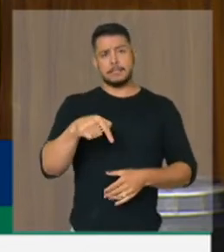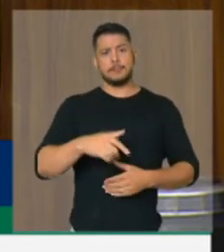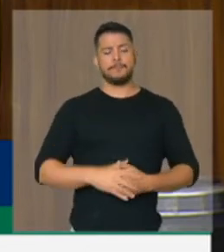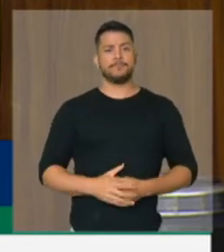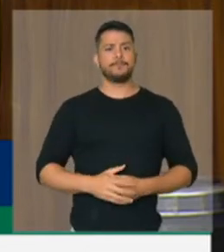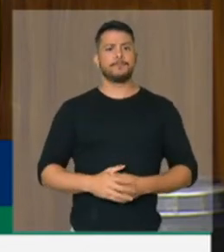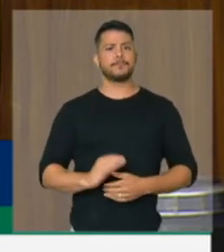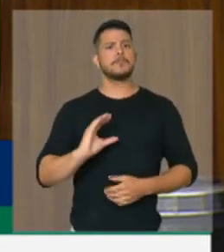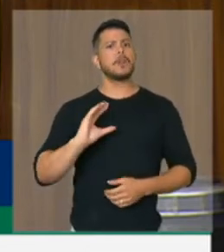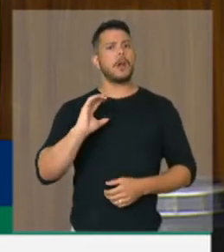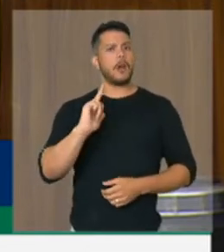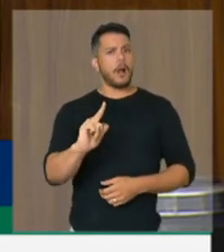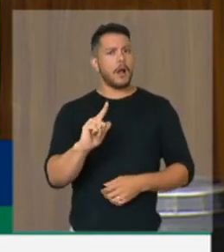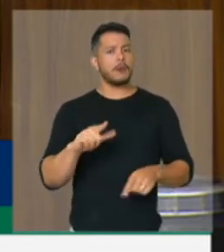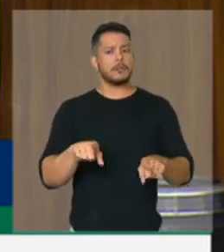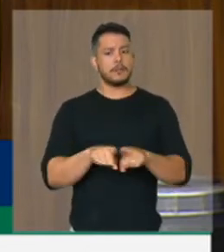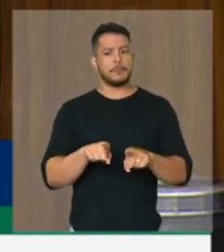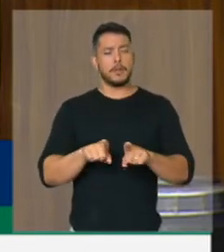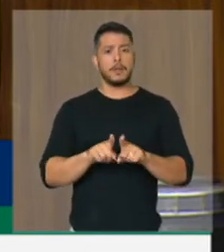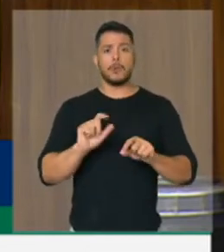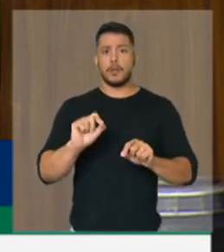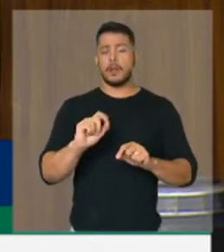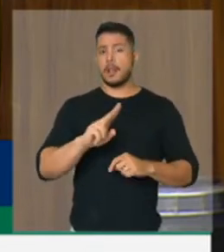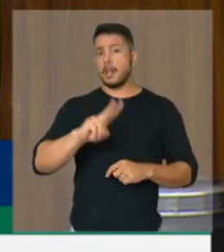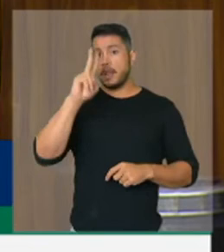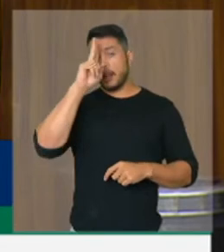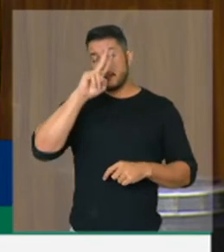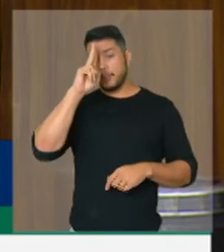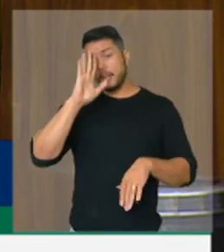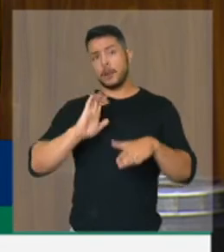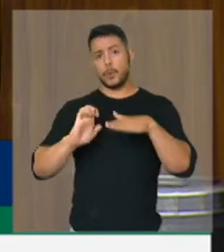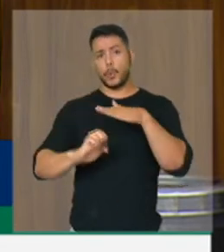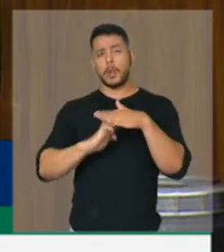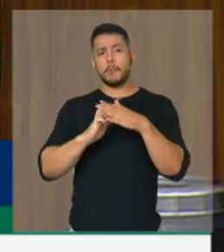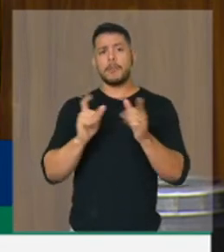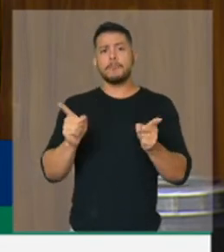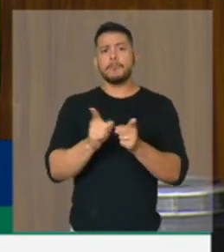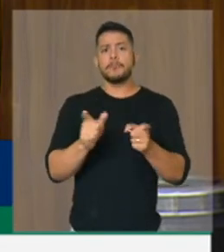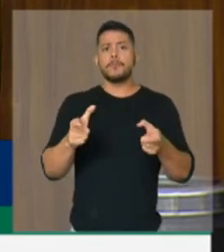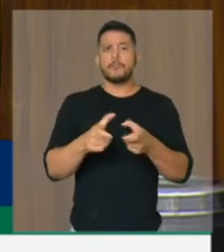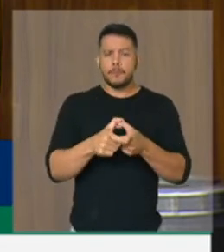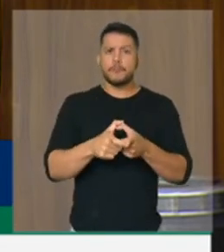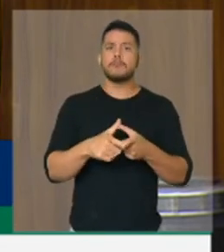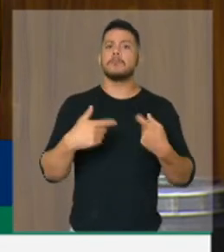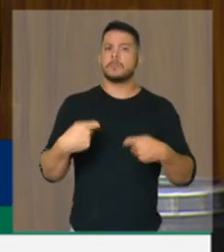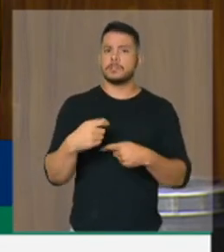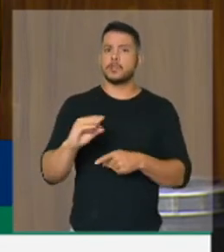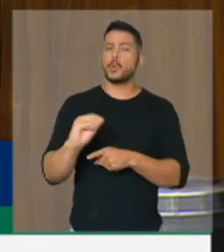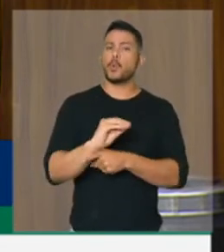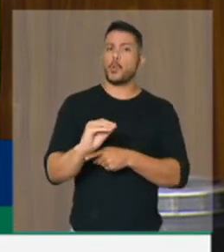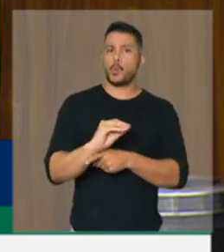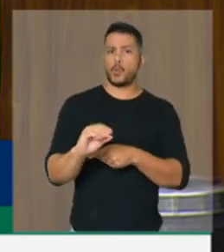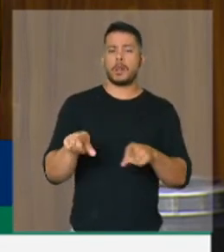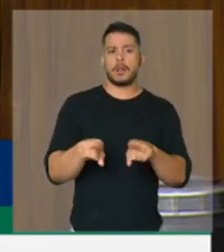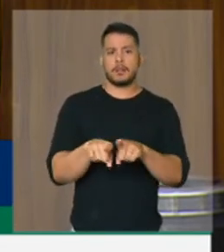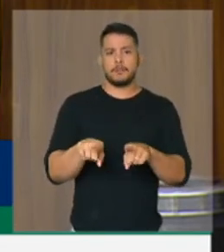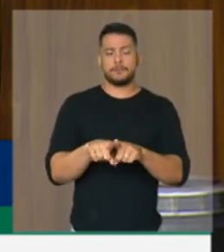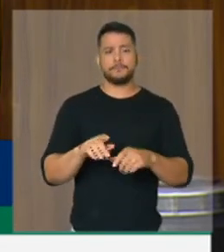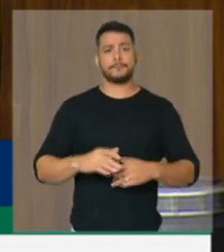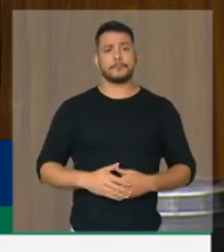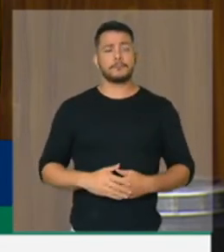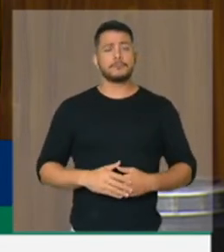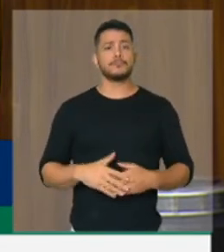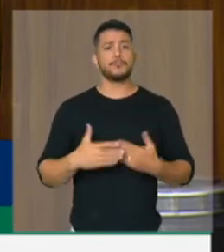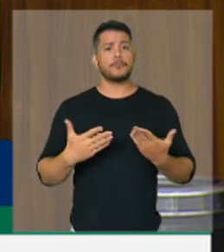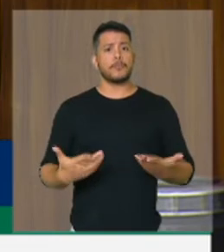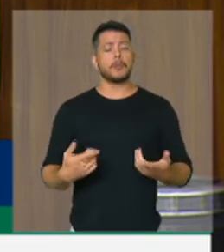claro, voltando às micro e pequenas empresas, cuidando deles, porque a micro e pequena de hoje é uma grande empresa de amanhã. Vamos tirar essa